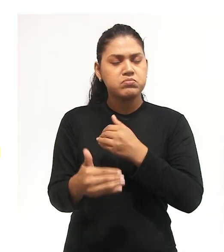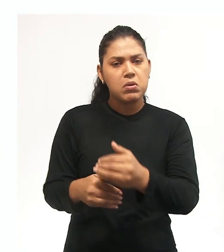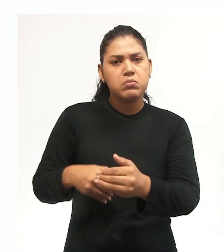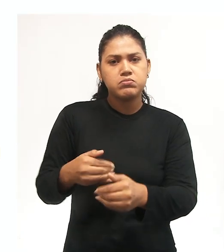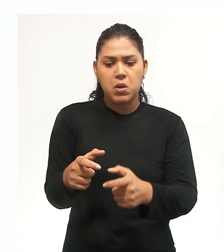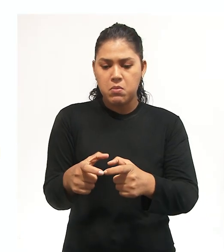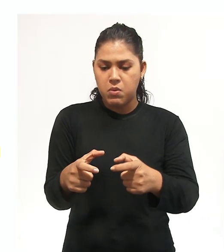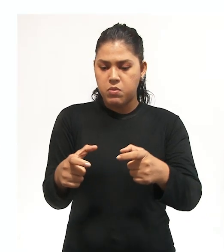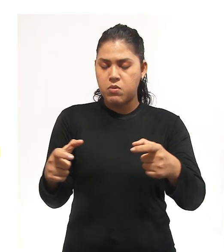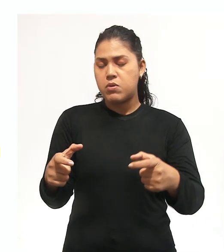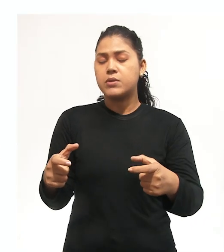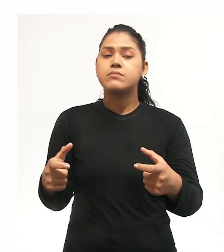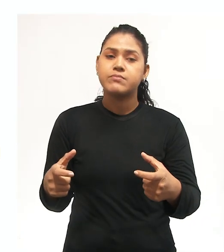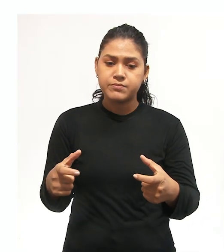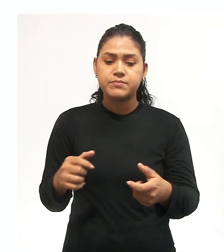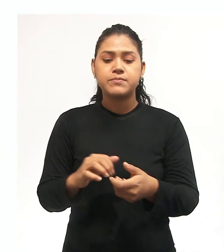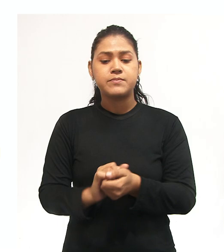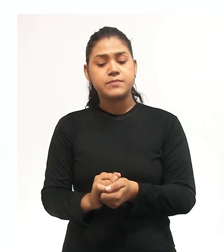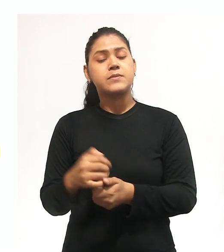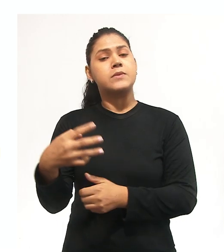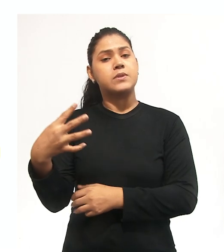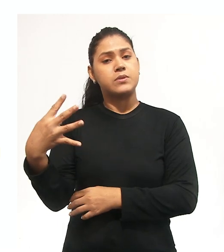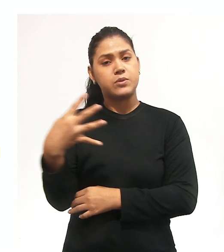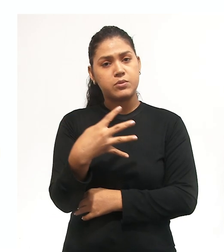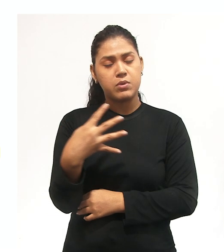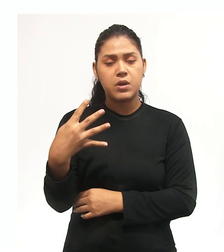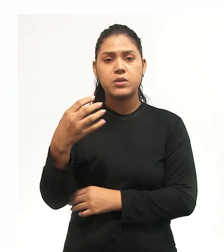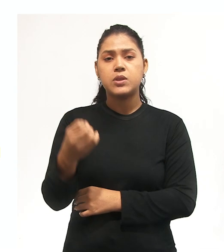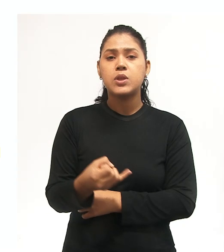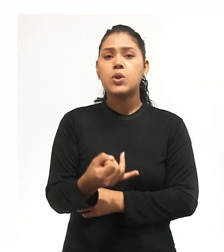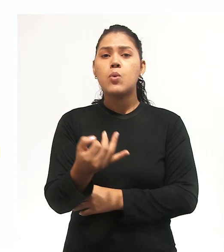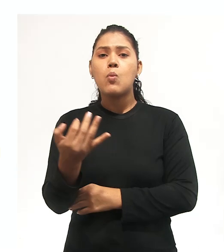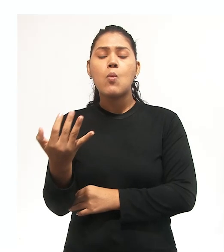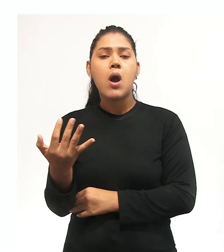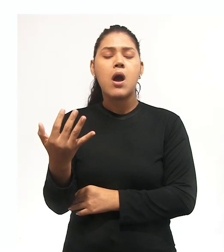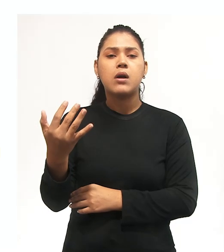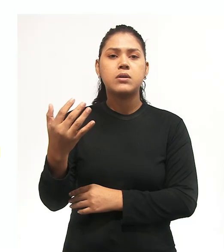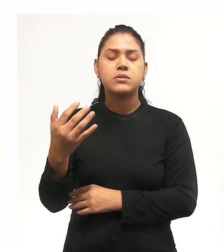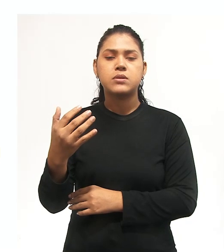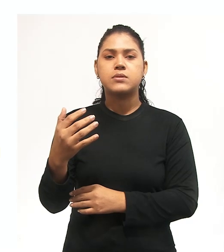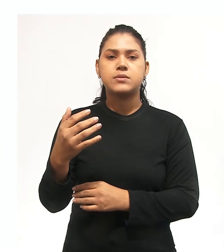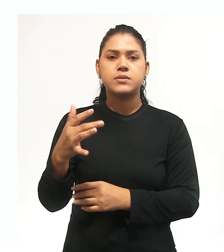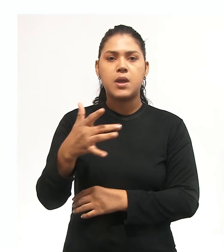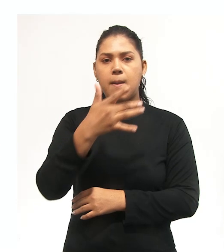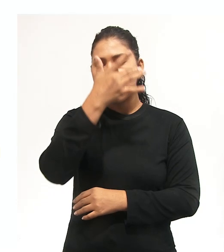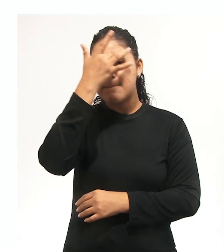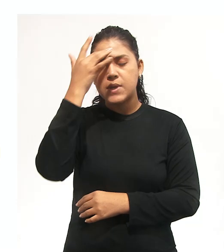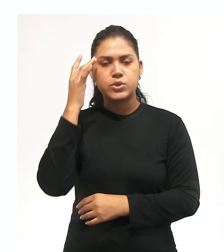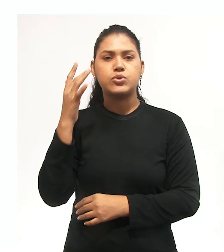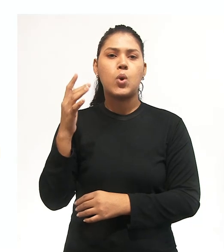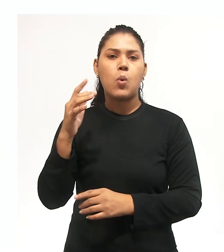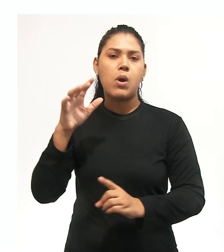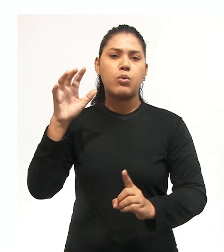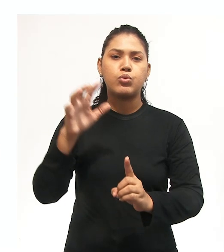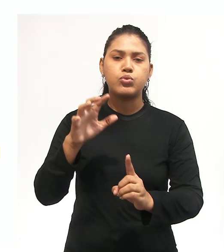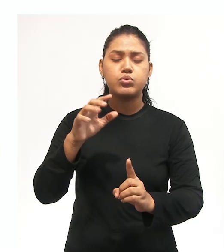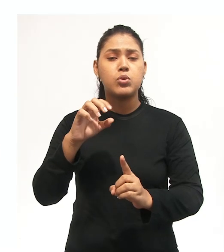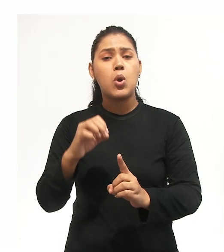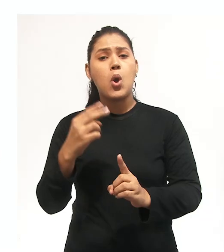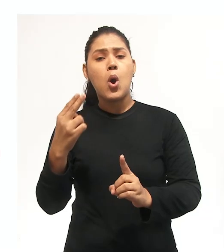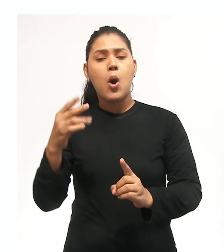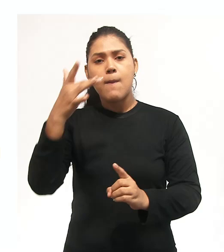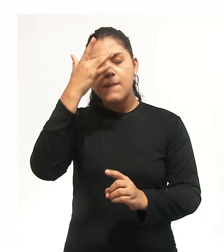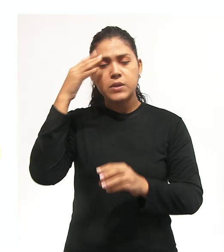nova comunidade. E em seguida, né, quais foram as influências migratórias, né? Quem são